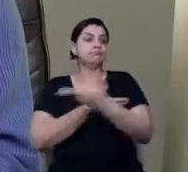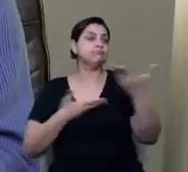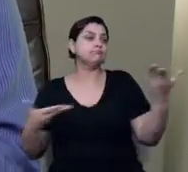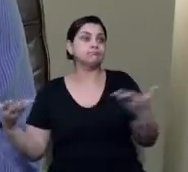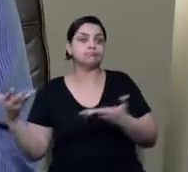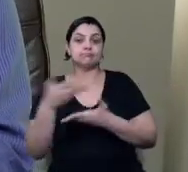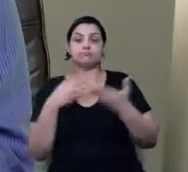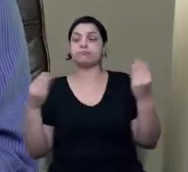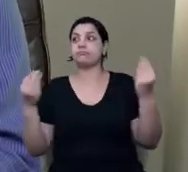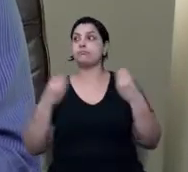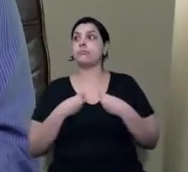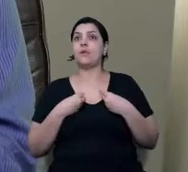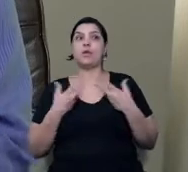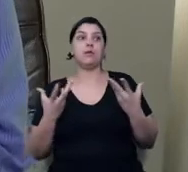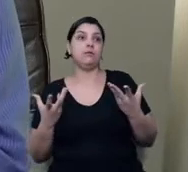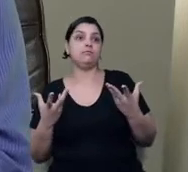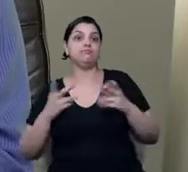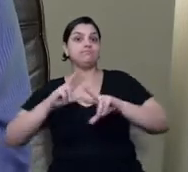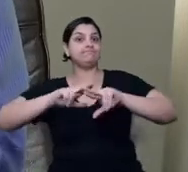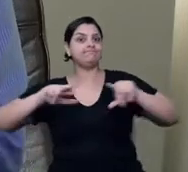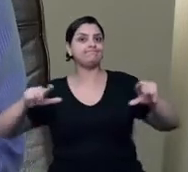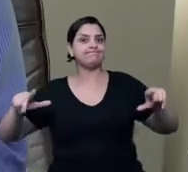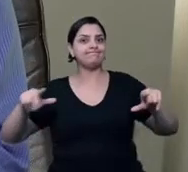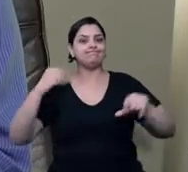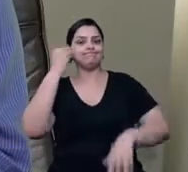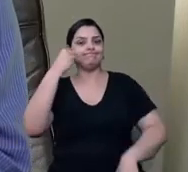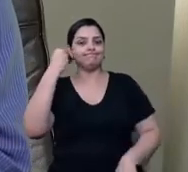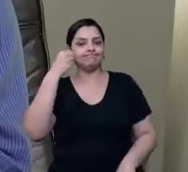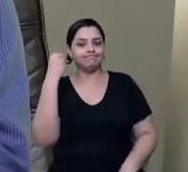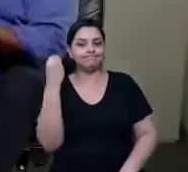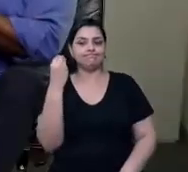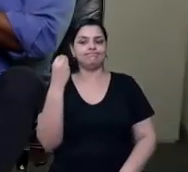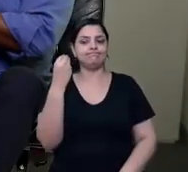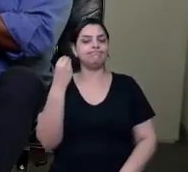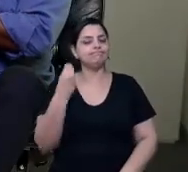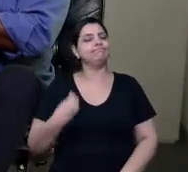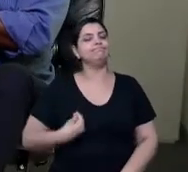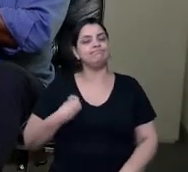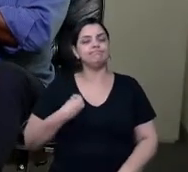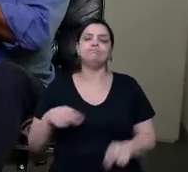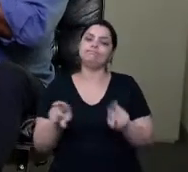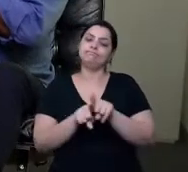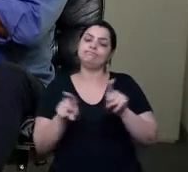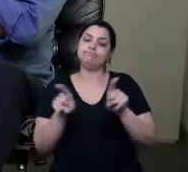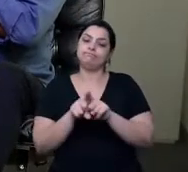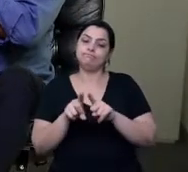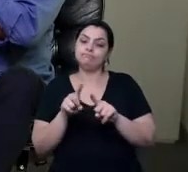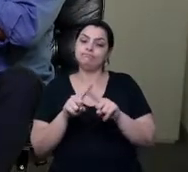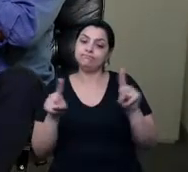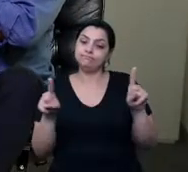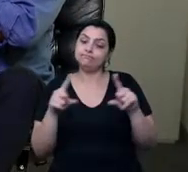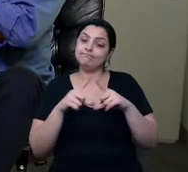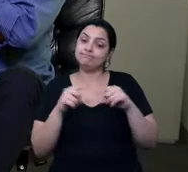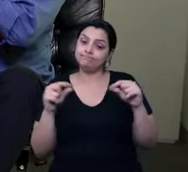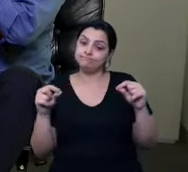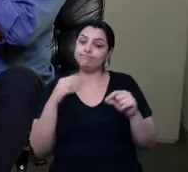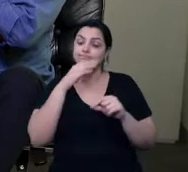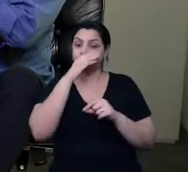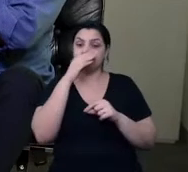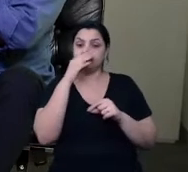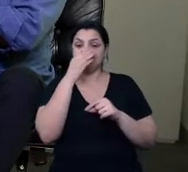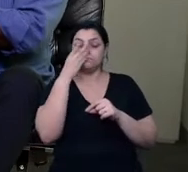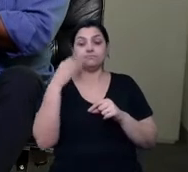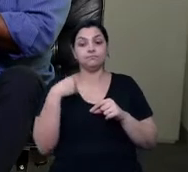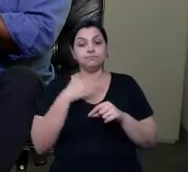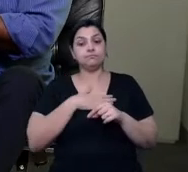proporciona uma diversidade de experiências e de vivências. Mas Brasília, eu gostaria de grifar isso, Brasília é